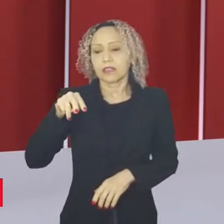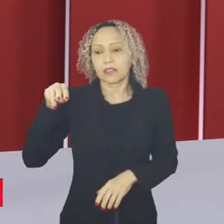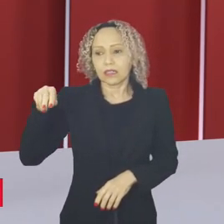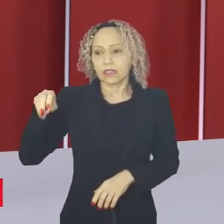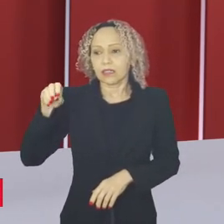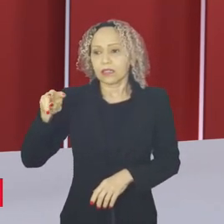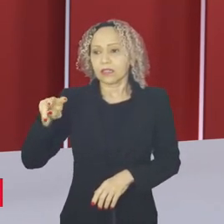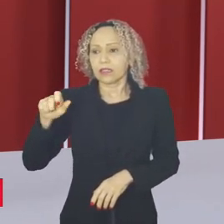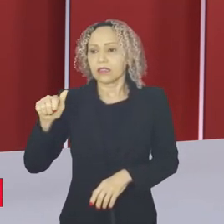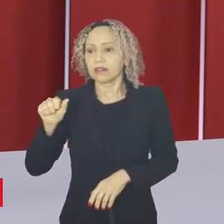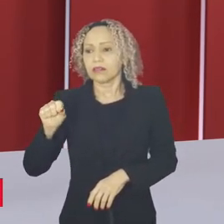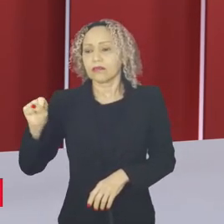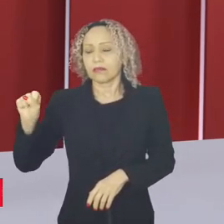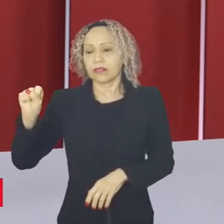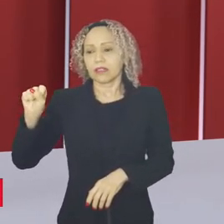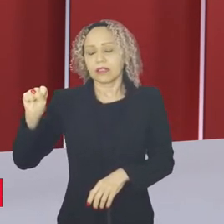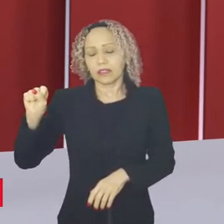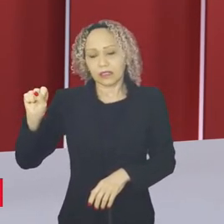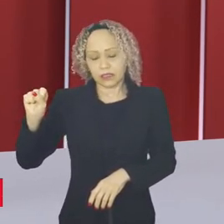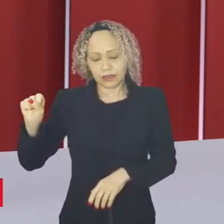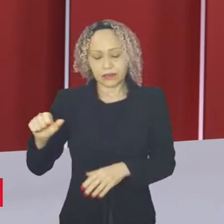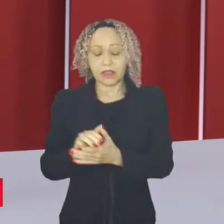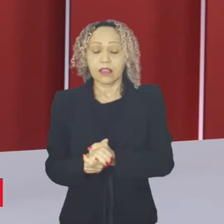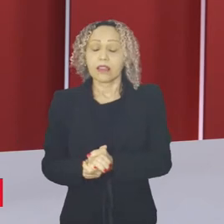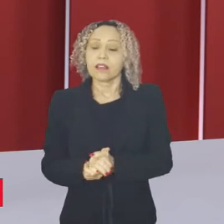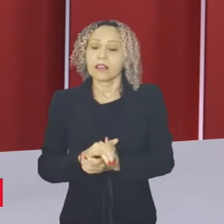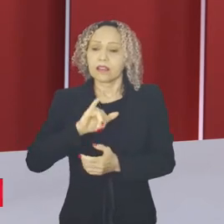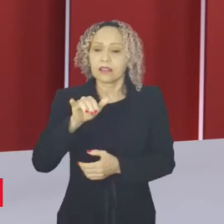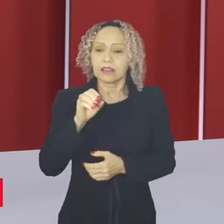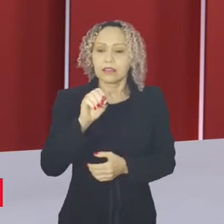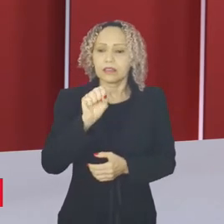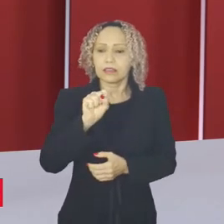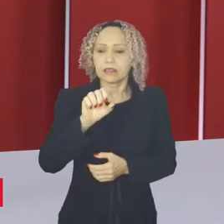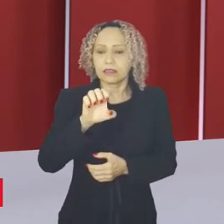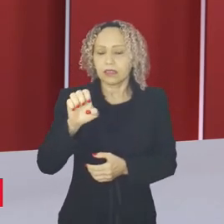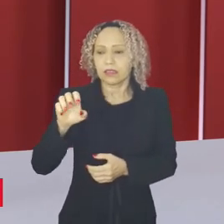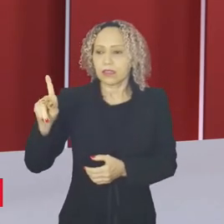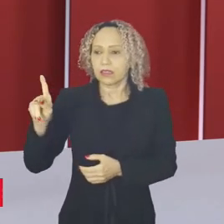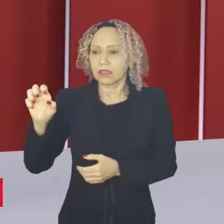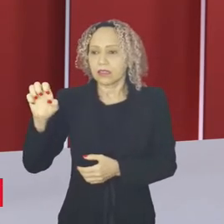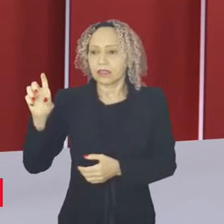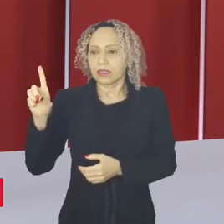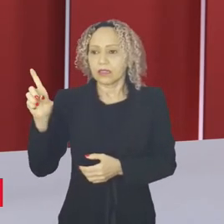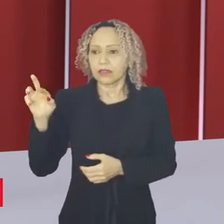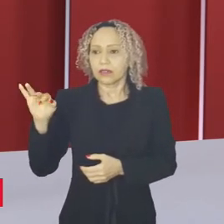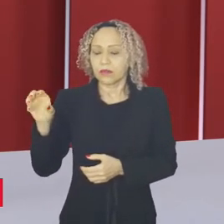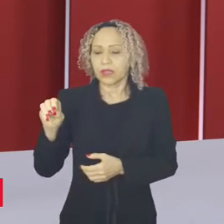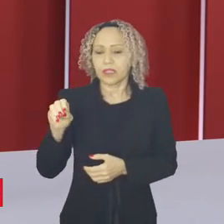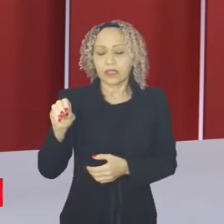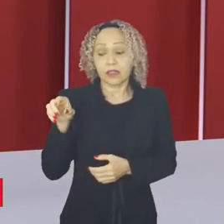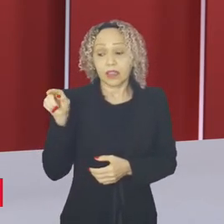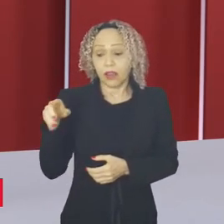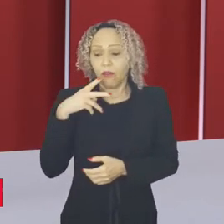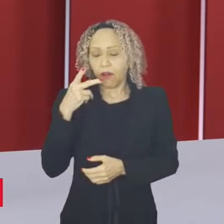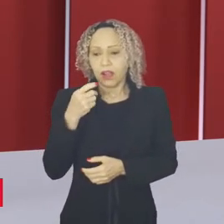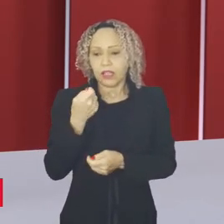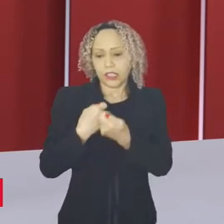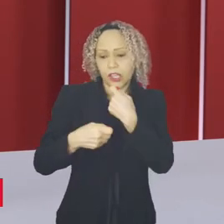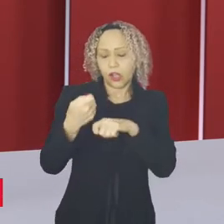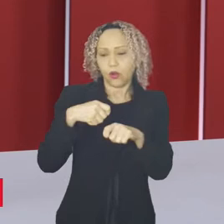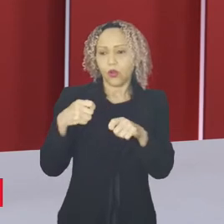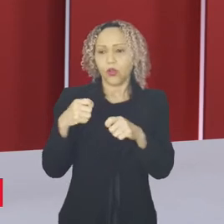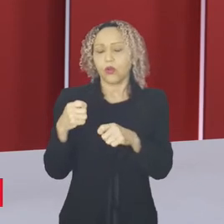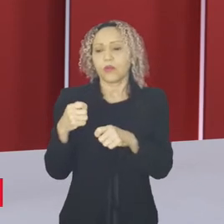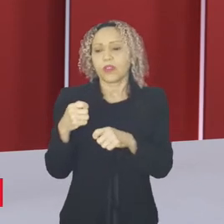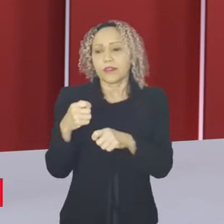Souza Arruda, também presente aqui. Pedro Militão, também falando de economia ecológica. Kátia Cândido